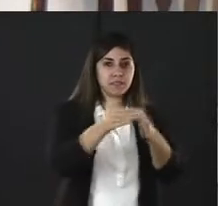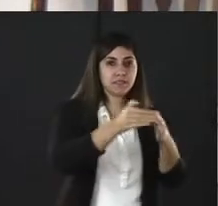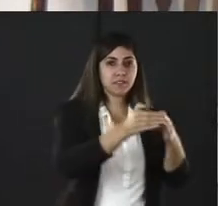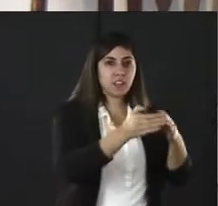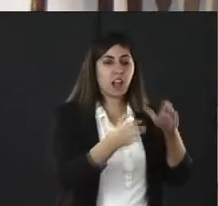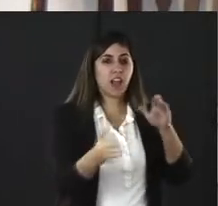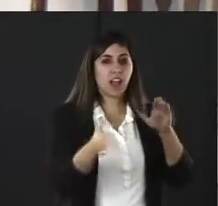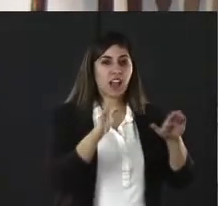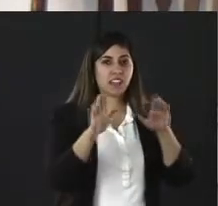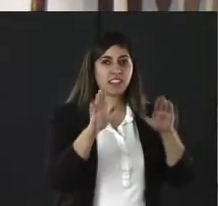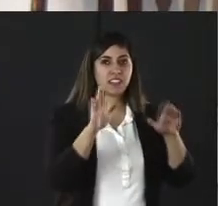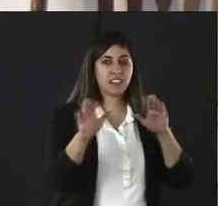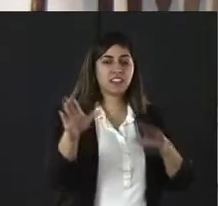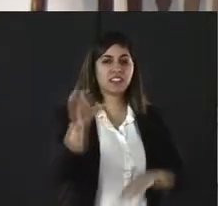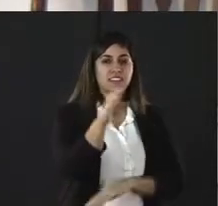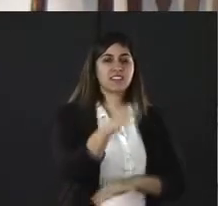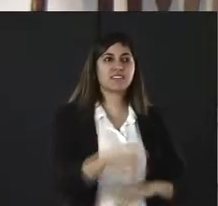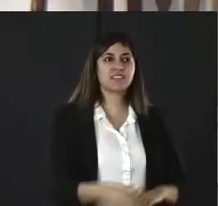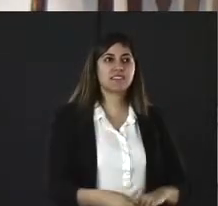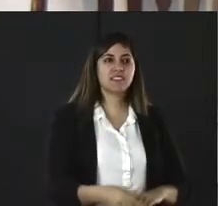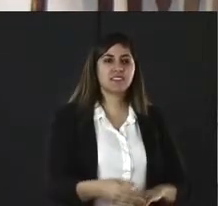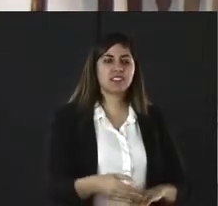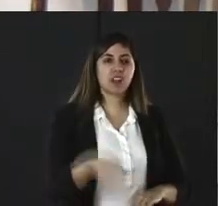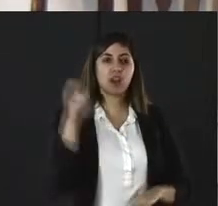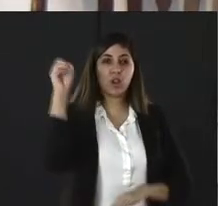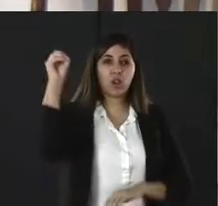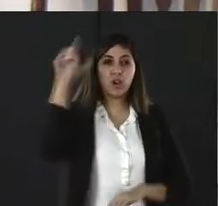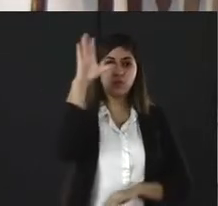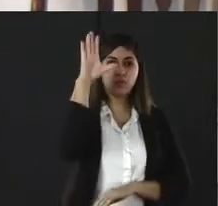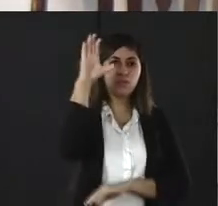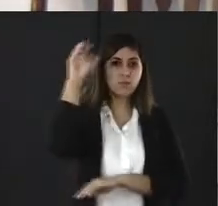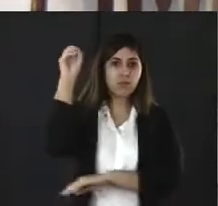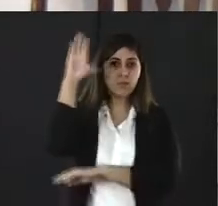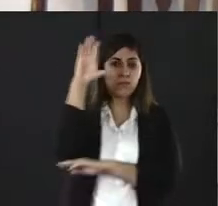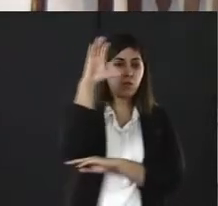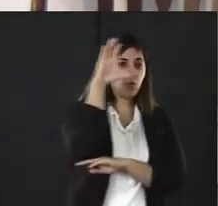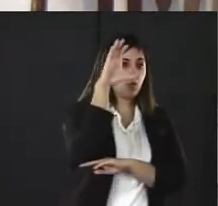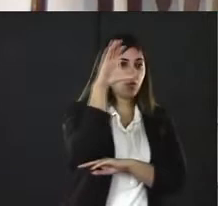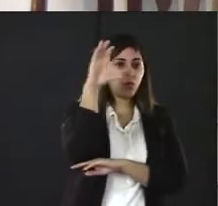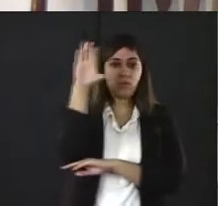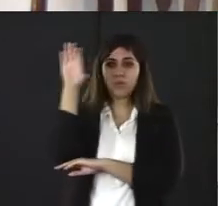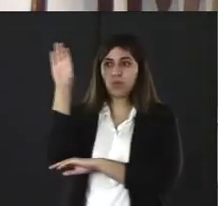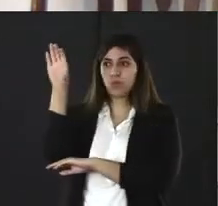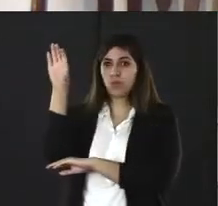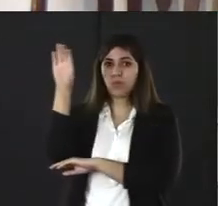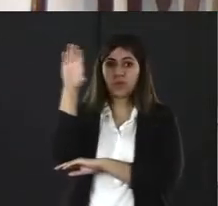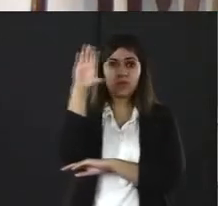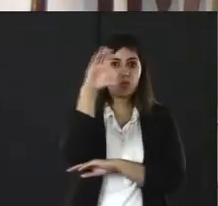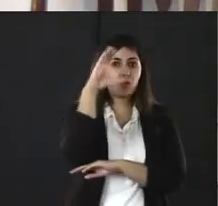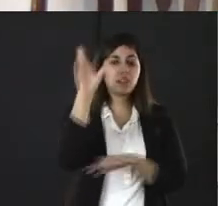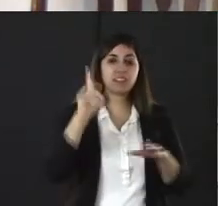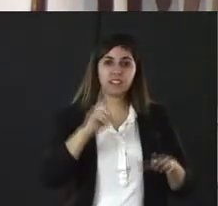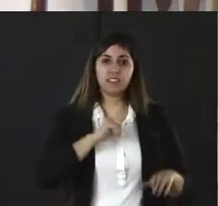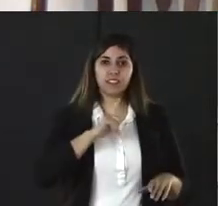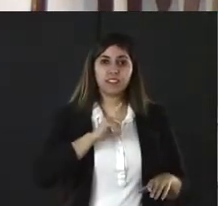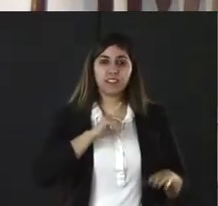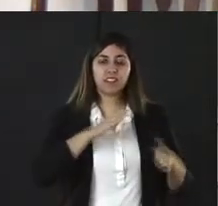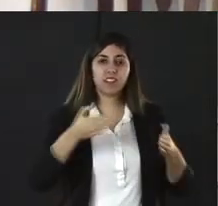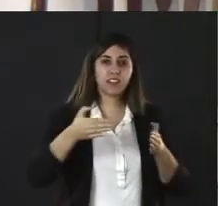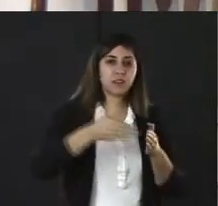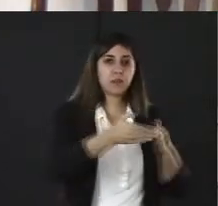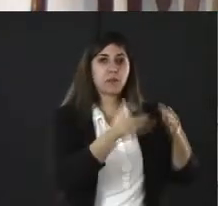nós que temos uma costa grande aqui no brasil temos muitas faróis eu conheço alguns deles me lembro agora cabeça aqui do farol de santa marta